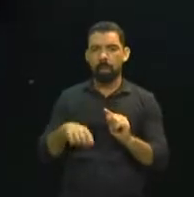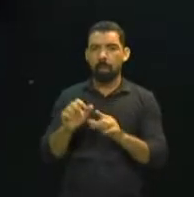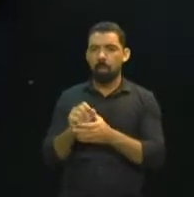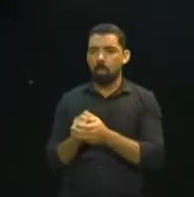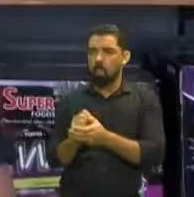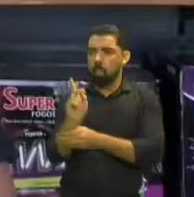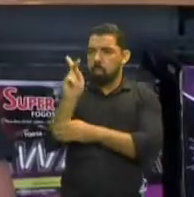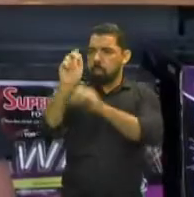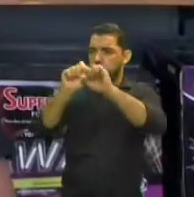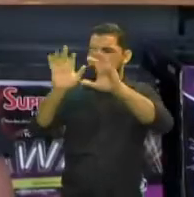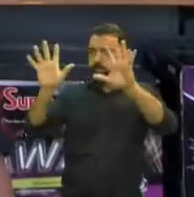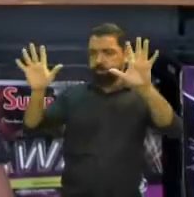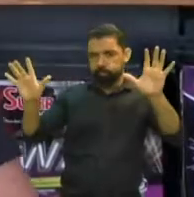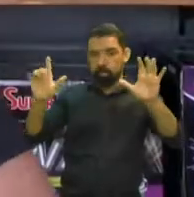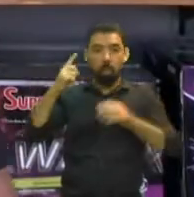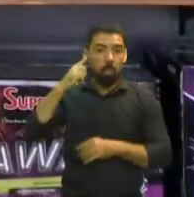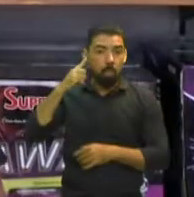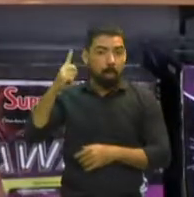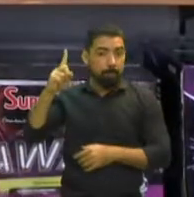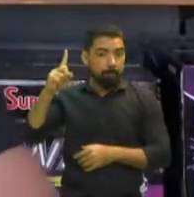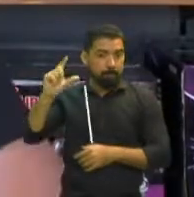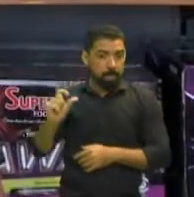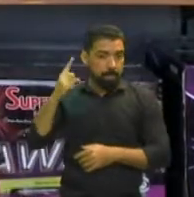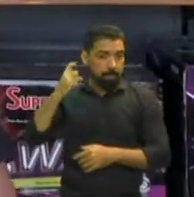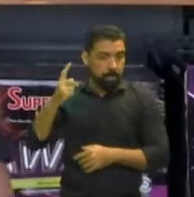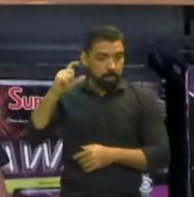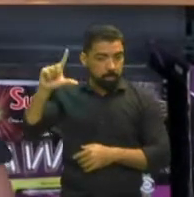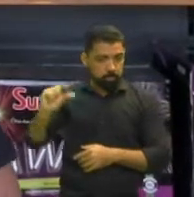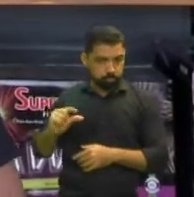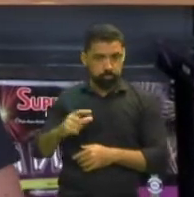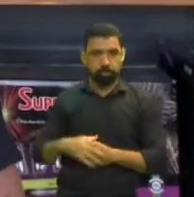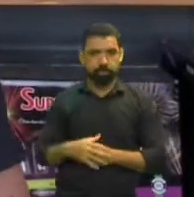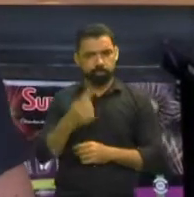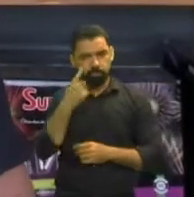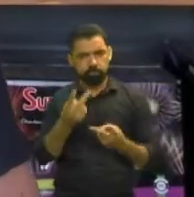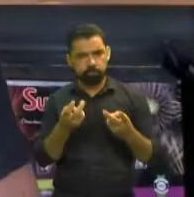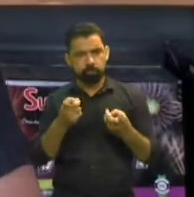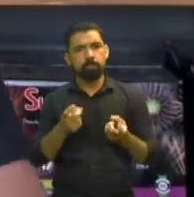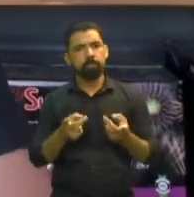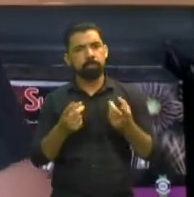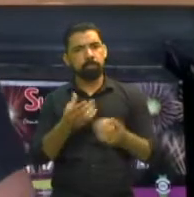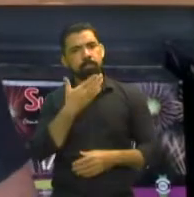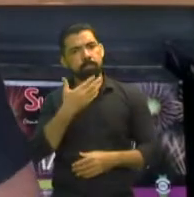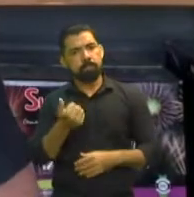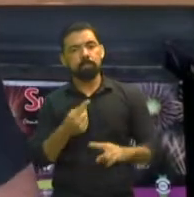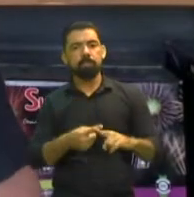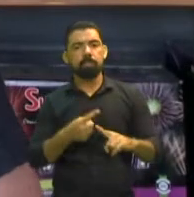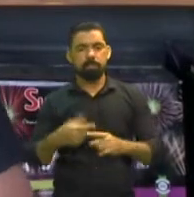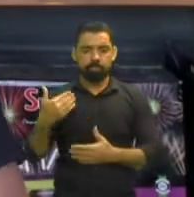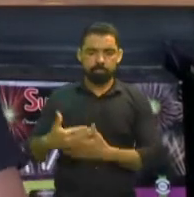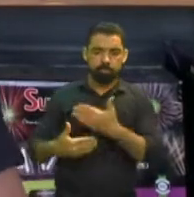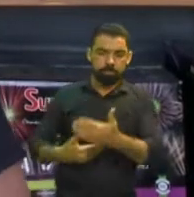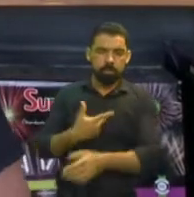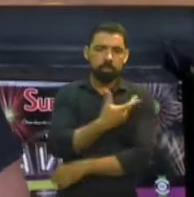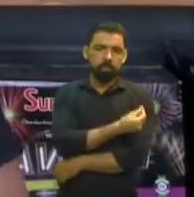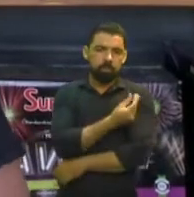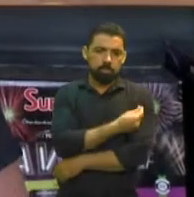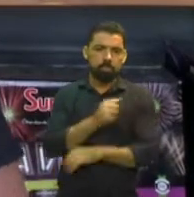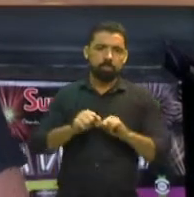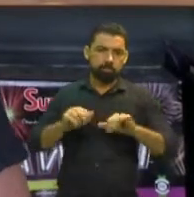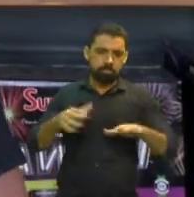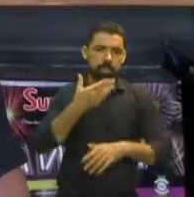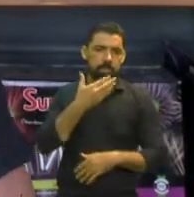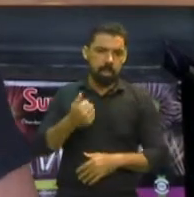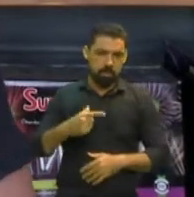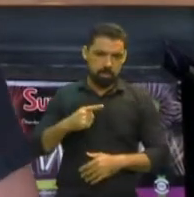lei municipal. A gente tem percebido, né, que no decorrer desse mês as vendas têm dado uma melhorada devido ao avanço da vacinação, né, os eventos estarem liberados,